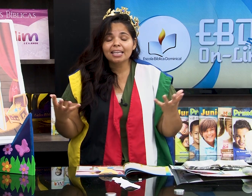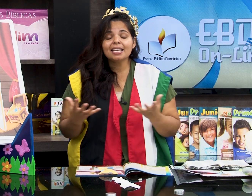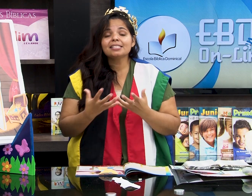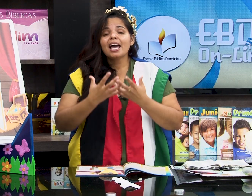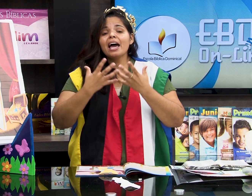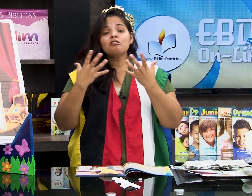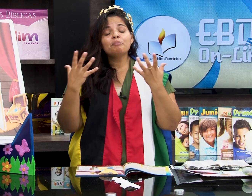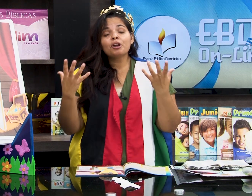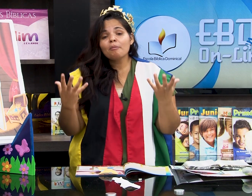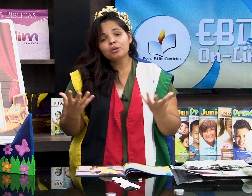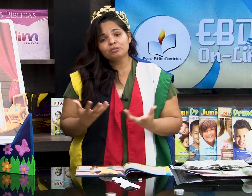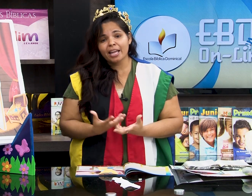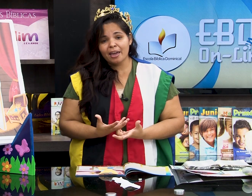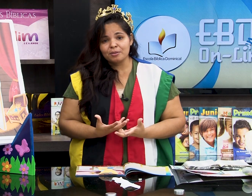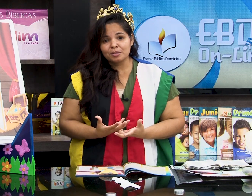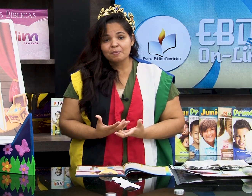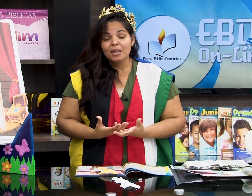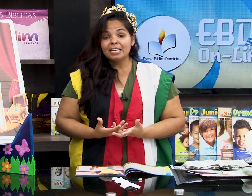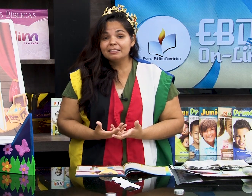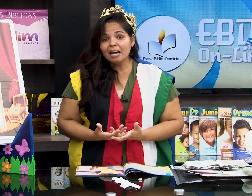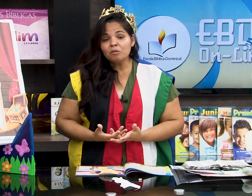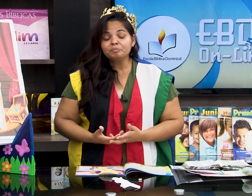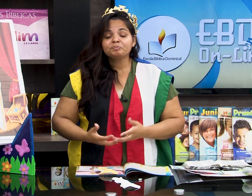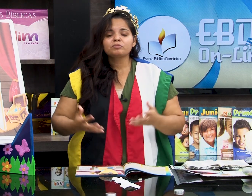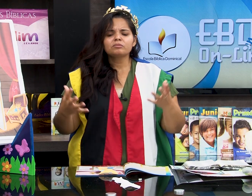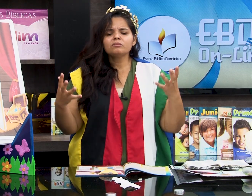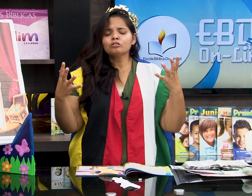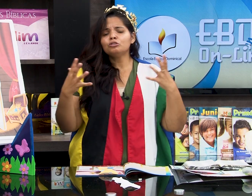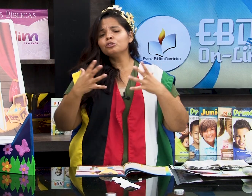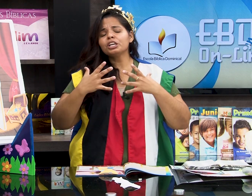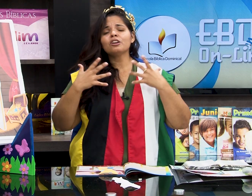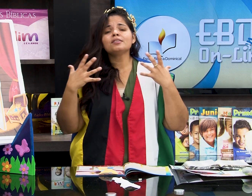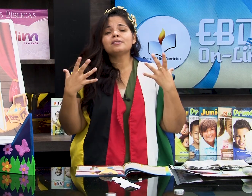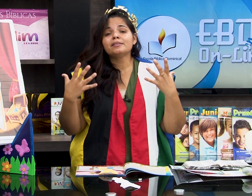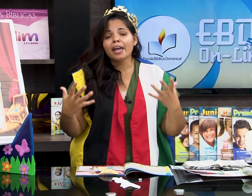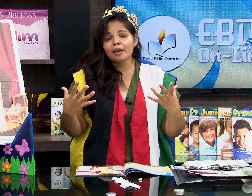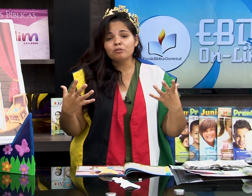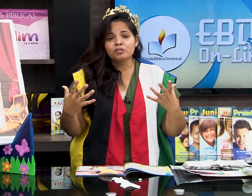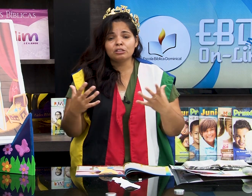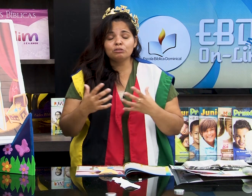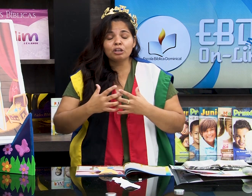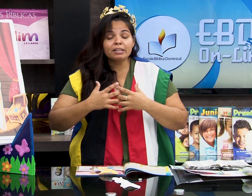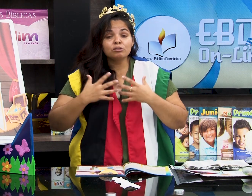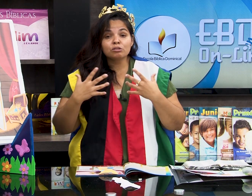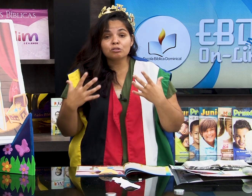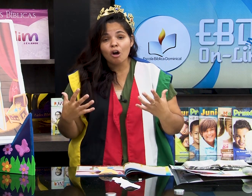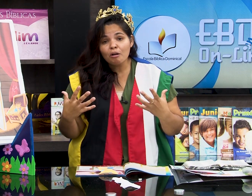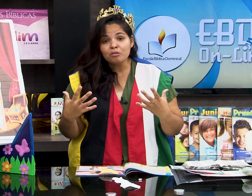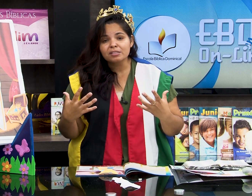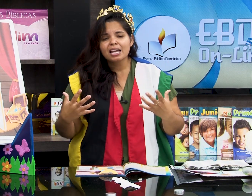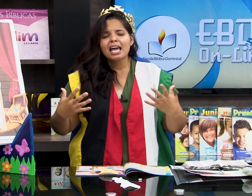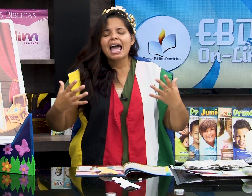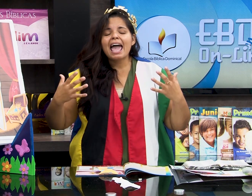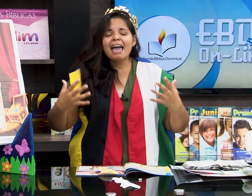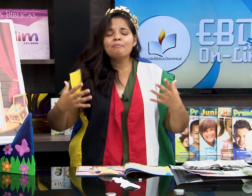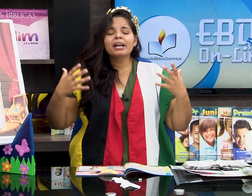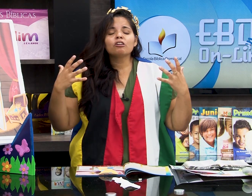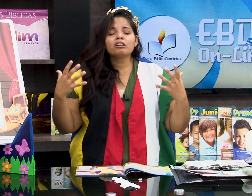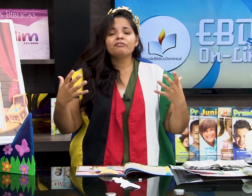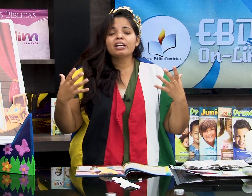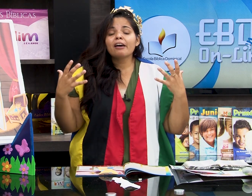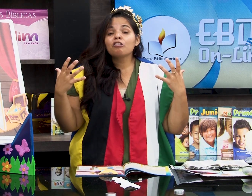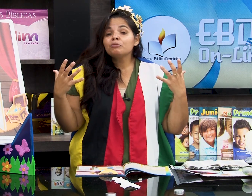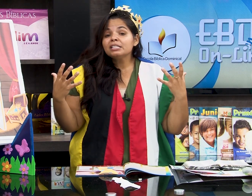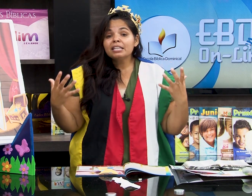rei Ezequias era o próprio Deus. Então, tudo que nós temos e tudo que somos é